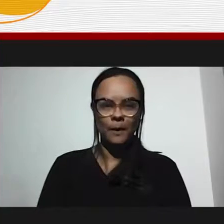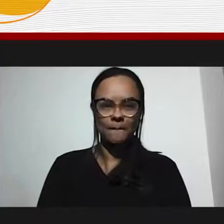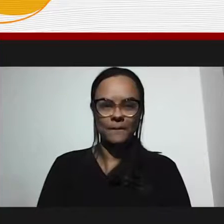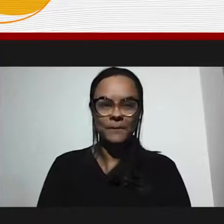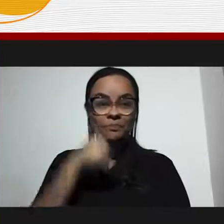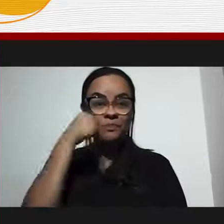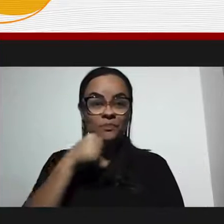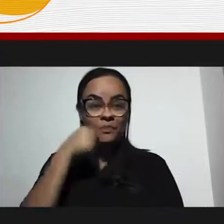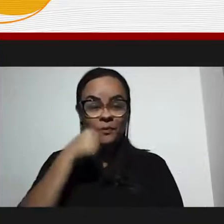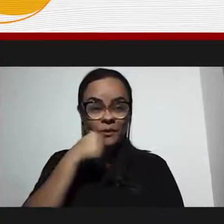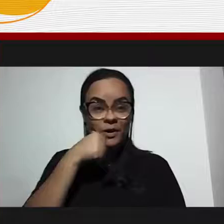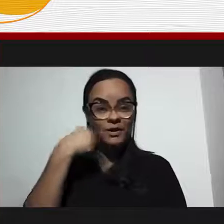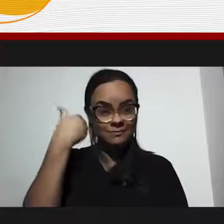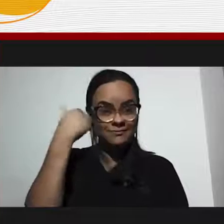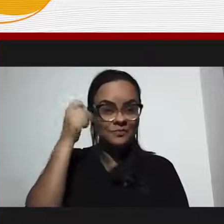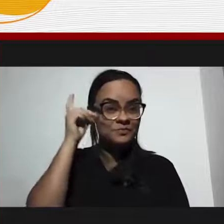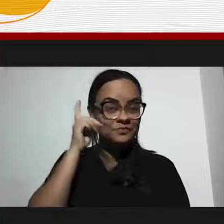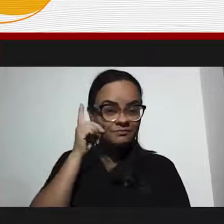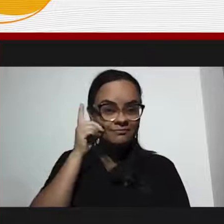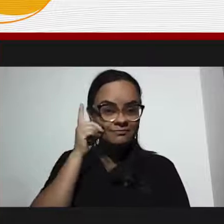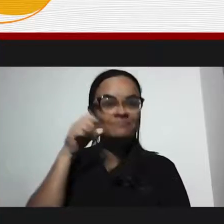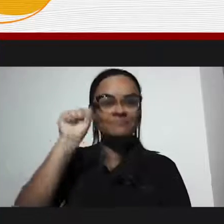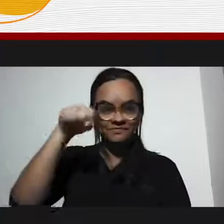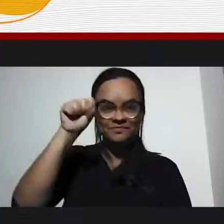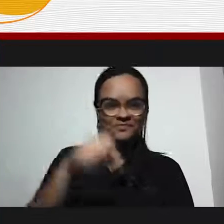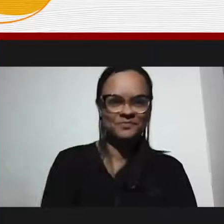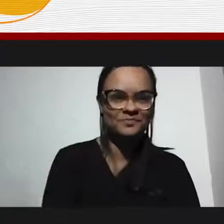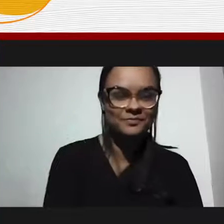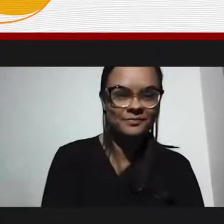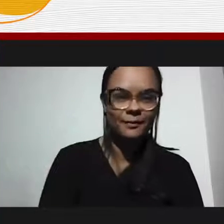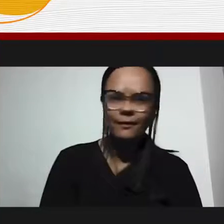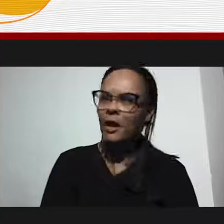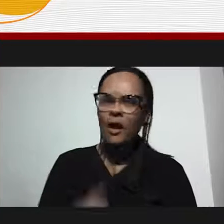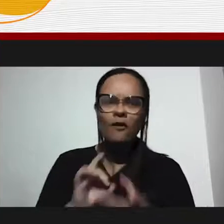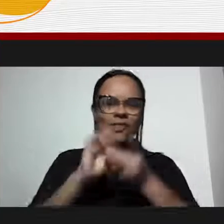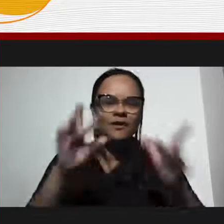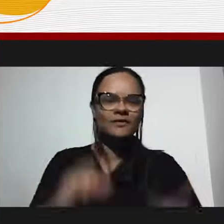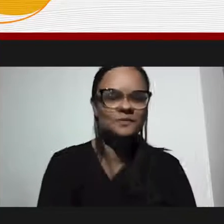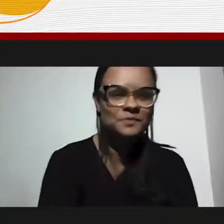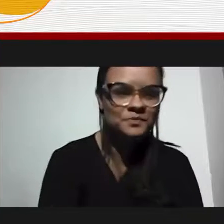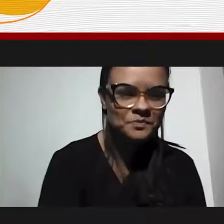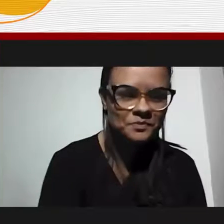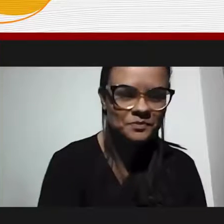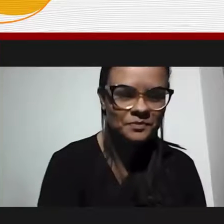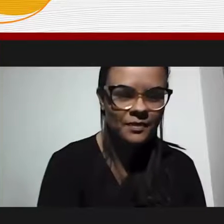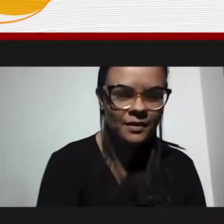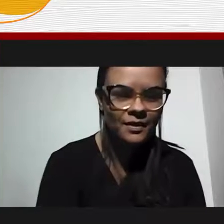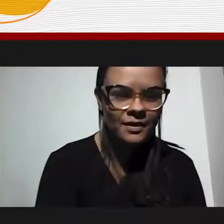morena, né? Você quer fazer a sua autodescrição, Ana, ou eu faço?